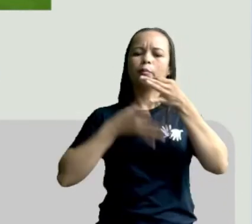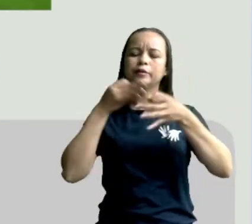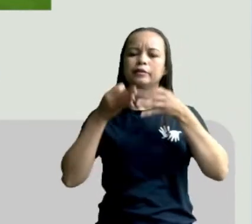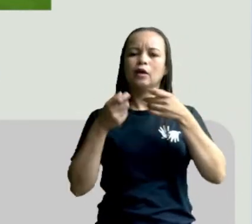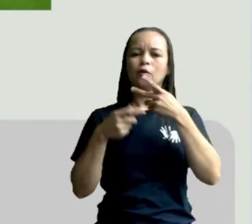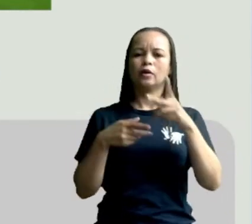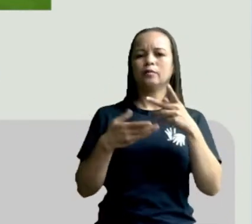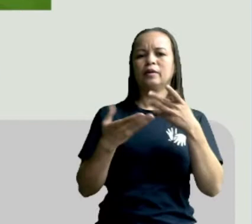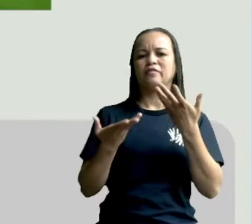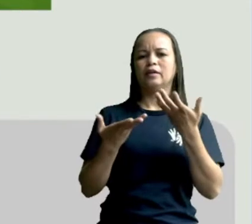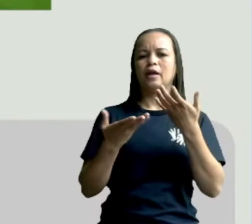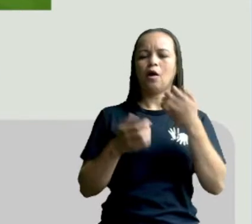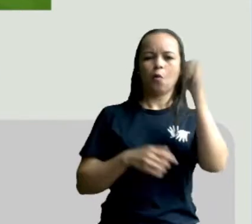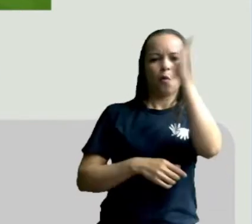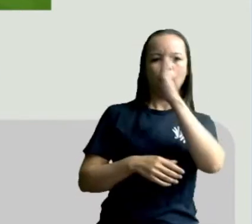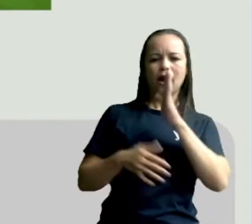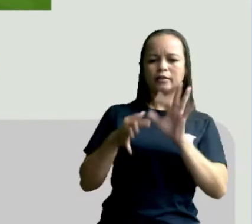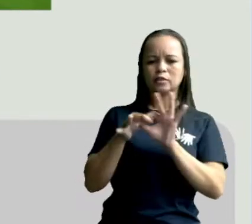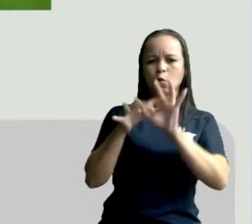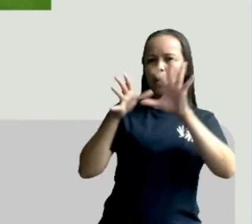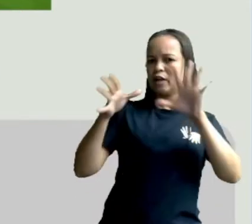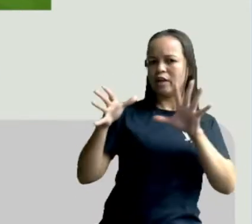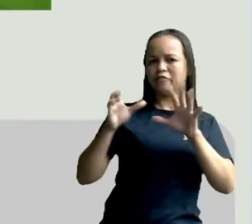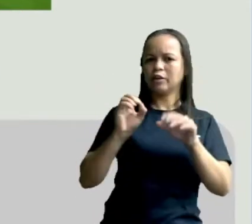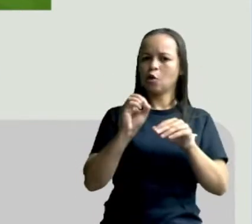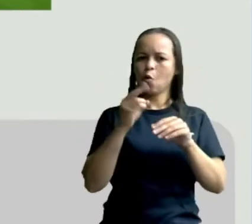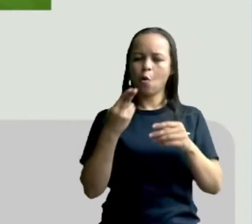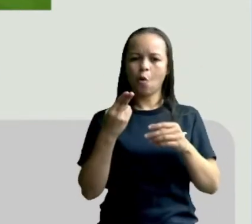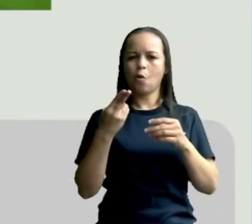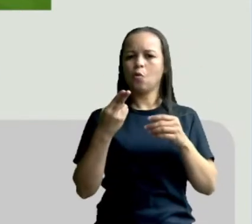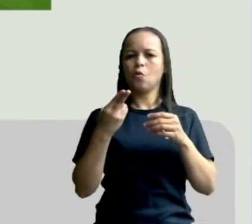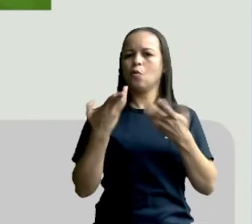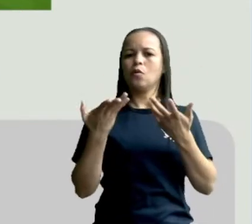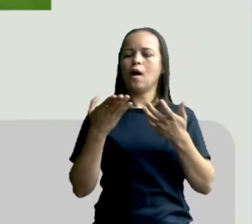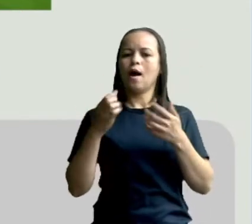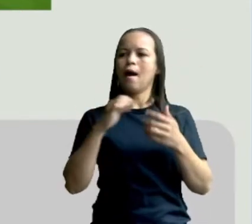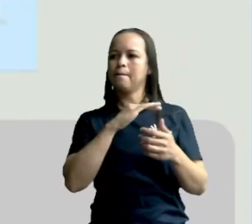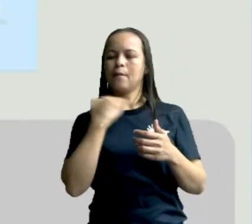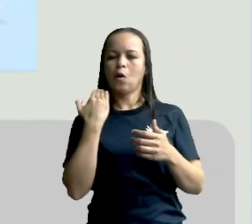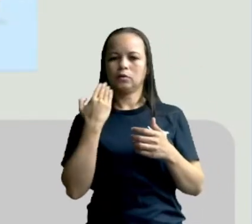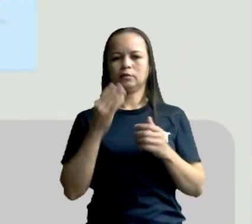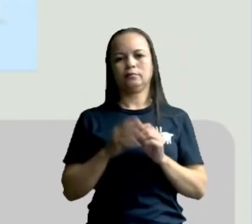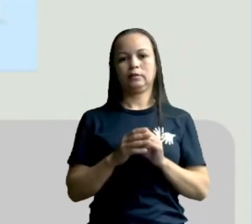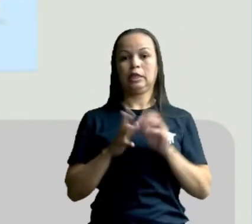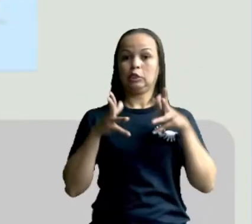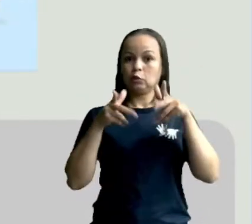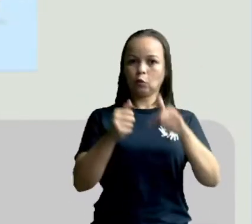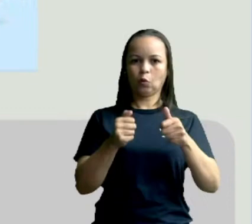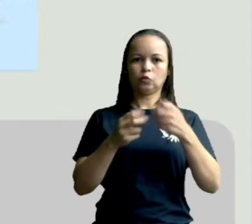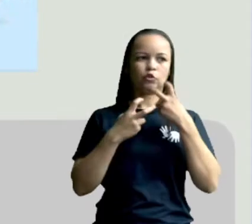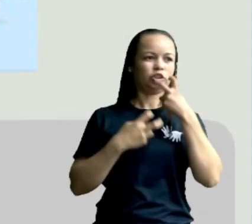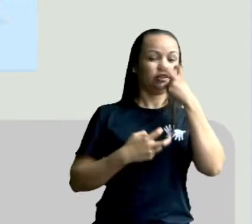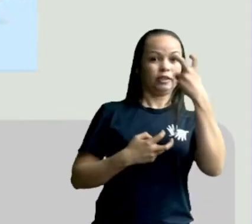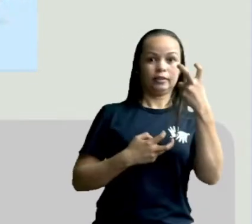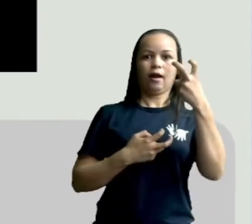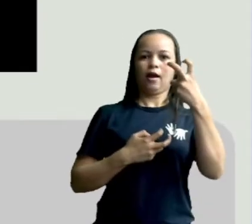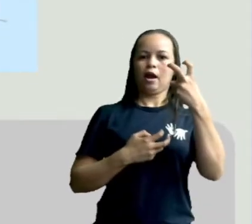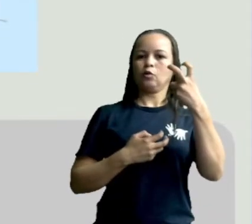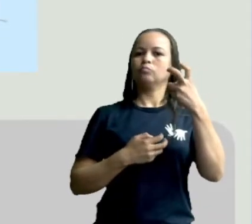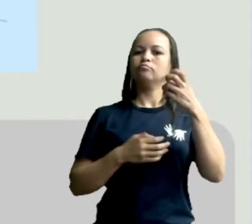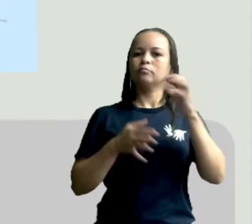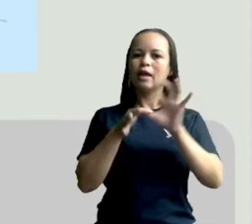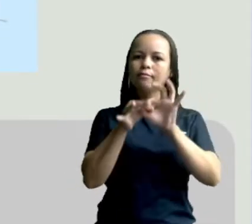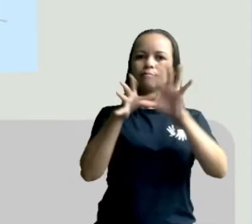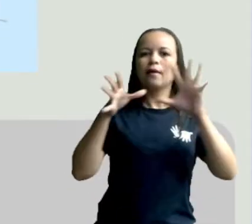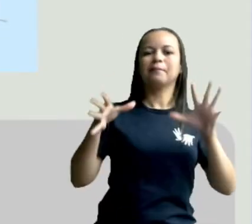Brasil independente ou eles preferiam a morte? E todos gritaram independência, certo? Eu trouxe para